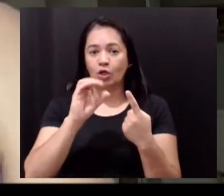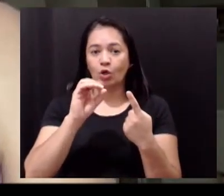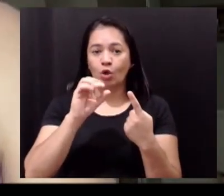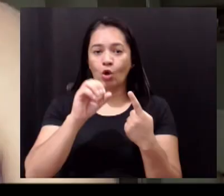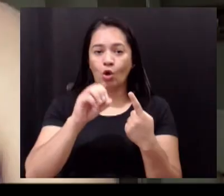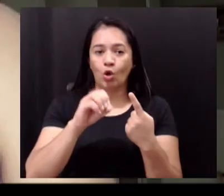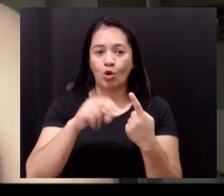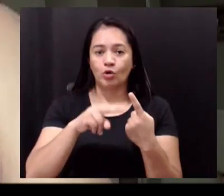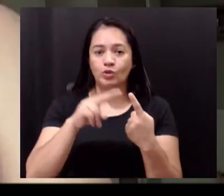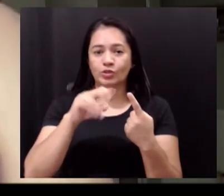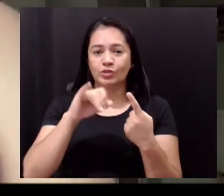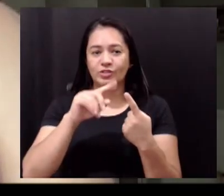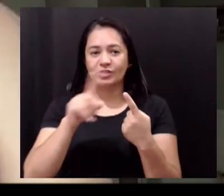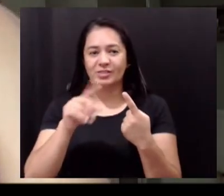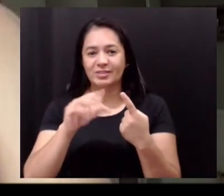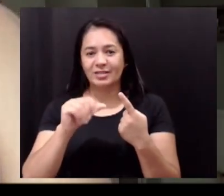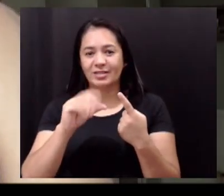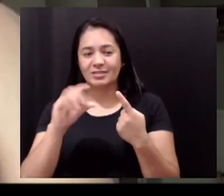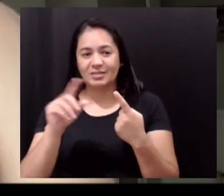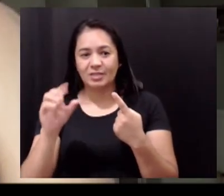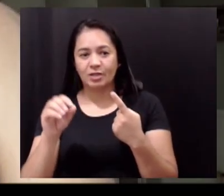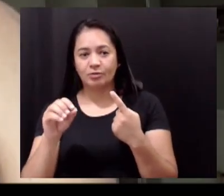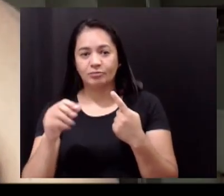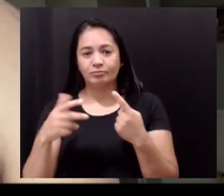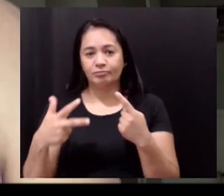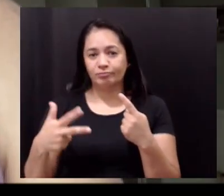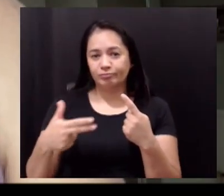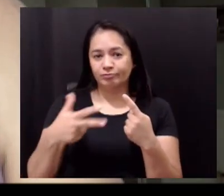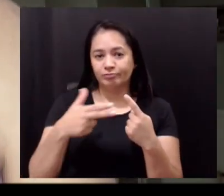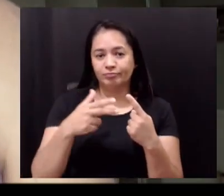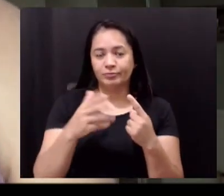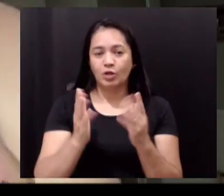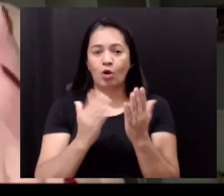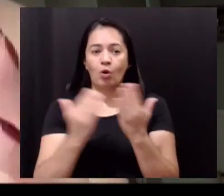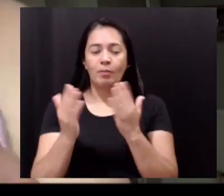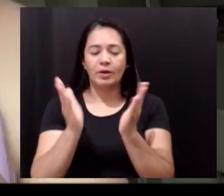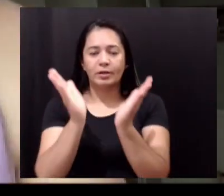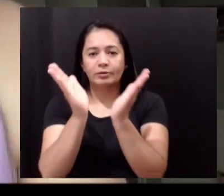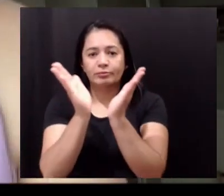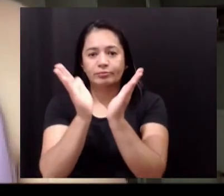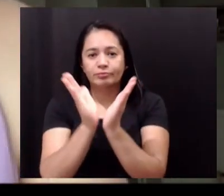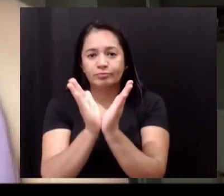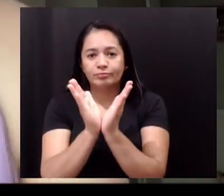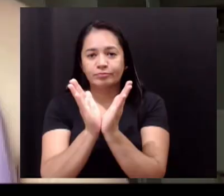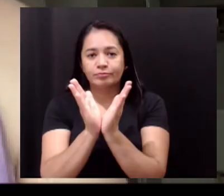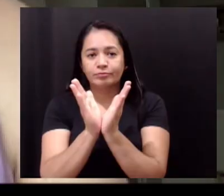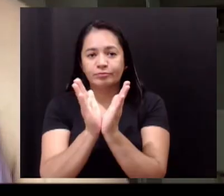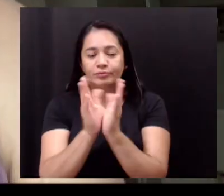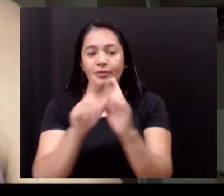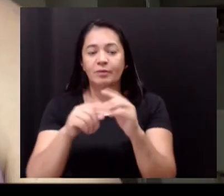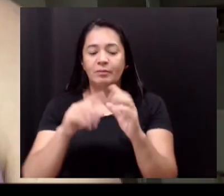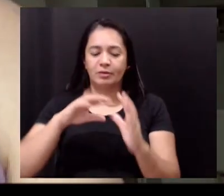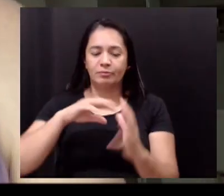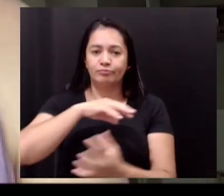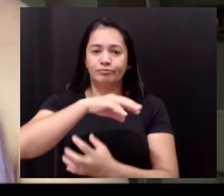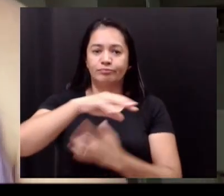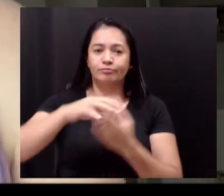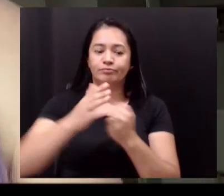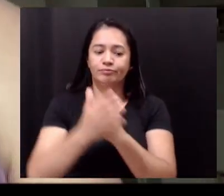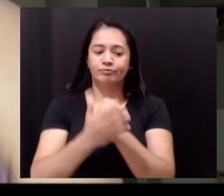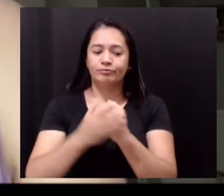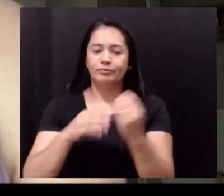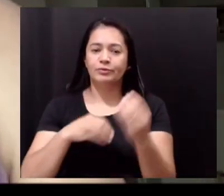o recorte em formato de um cone do colo do útero e que engloba toda a base ali do